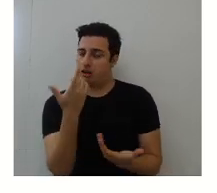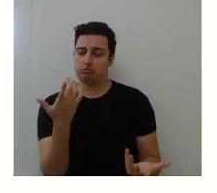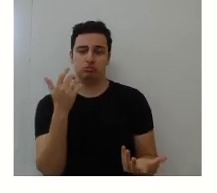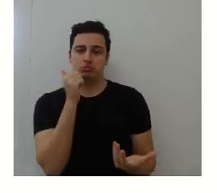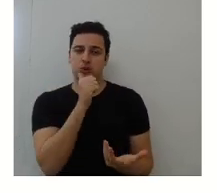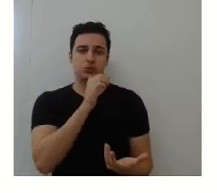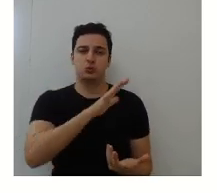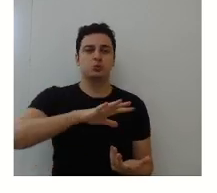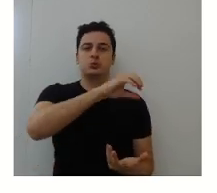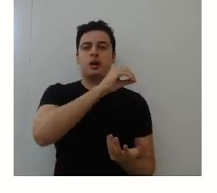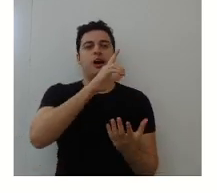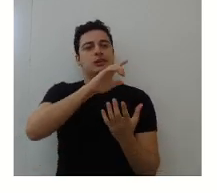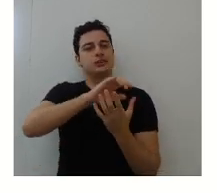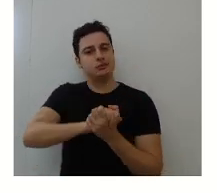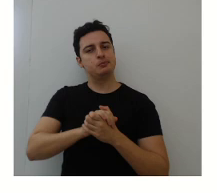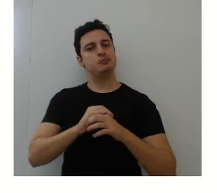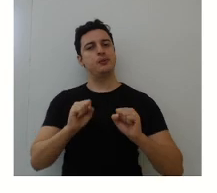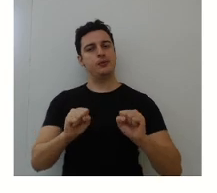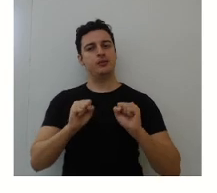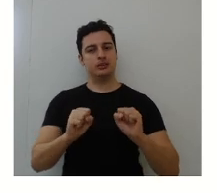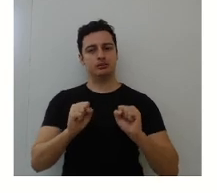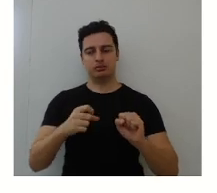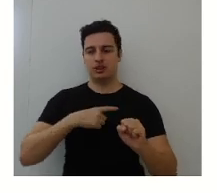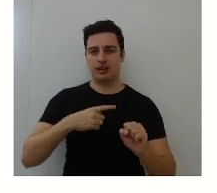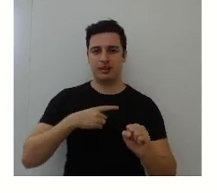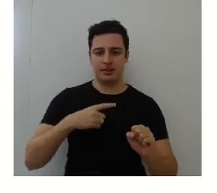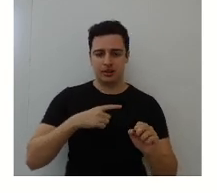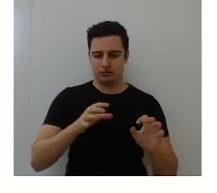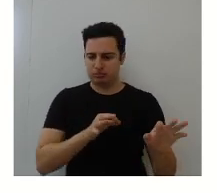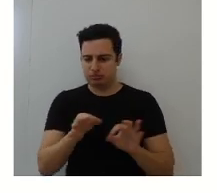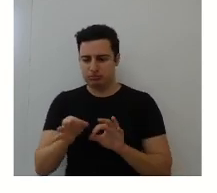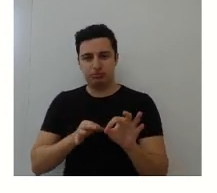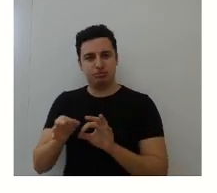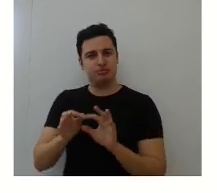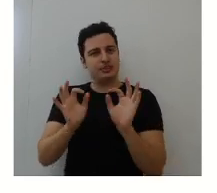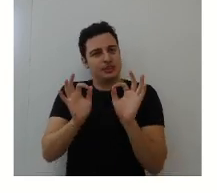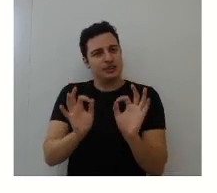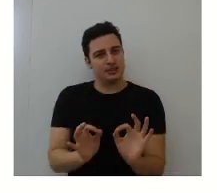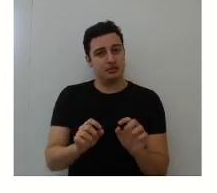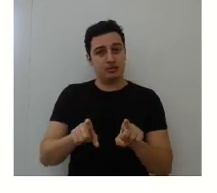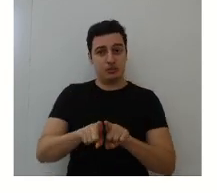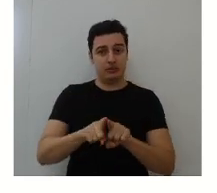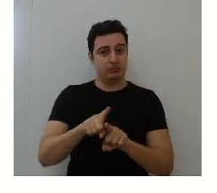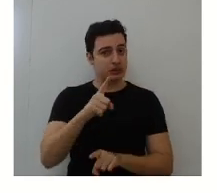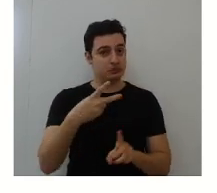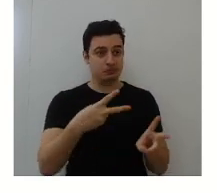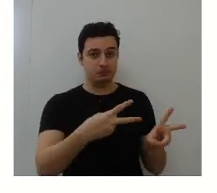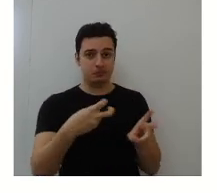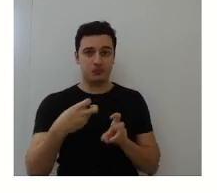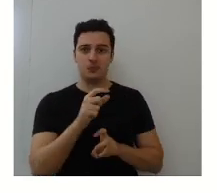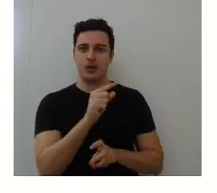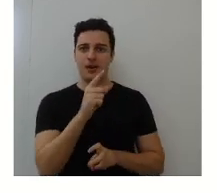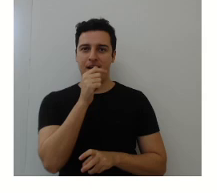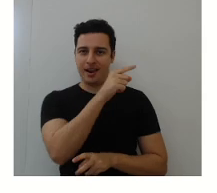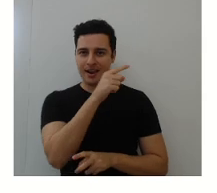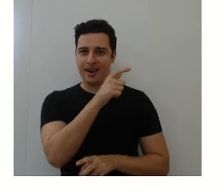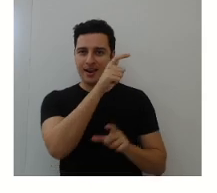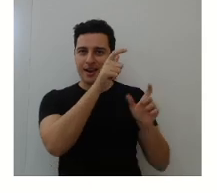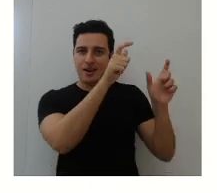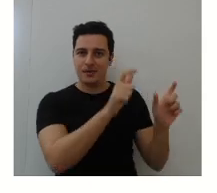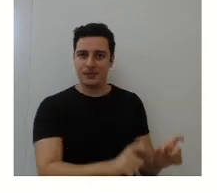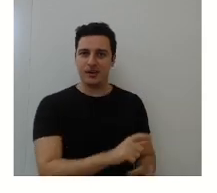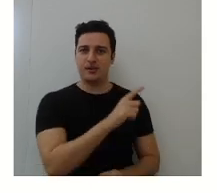mulheres, tinha todo um ritual para isso. Para você ter uma noção, as mulheres em Esparta elas chegavam a fazer